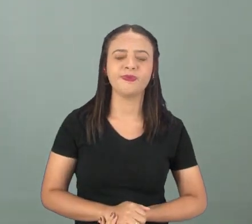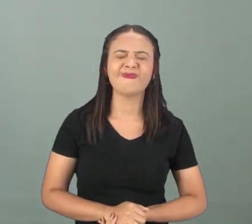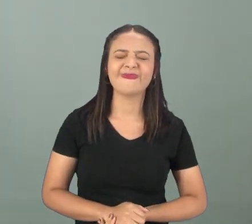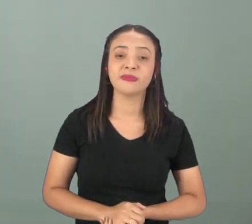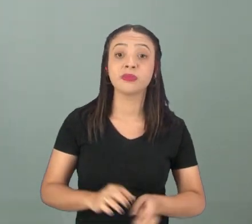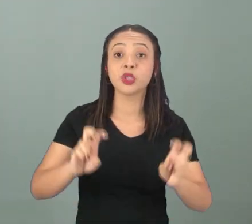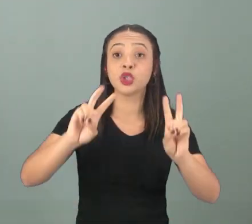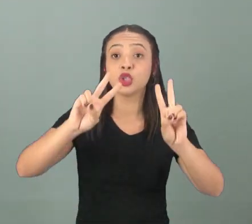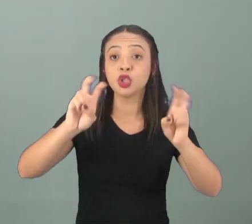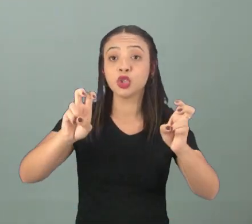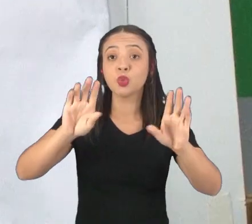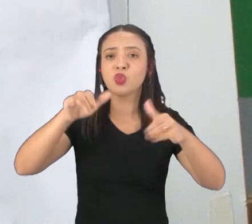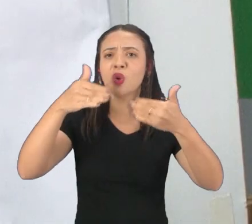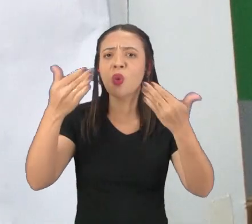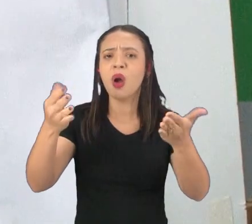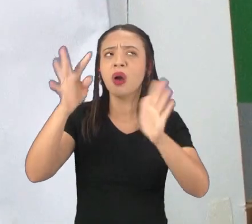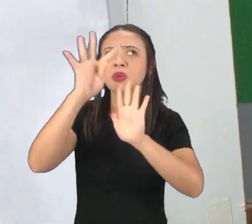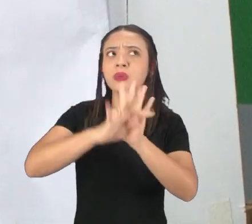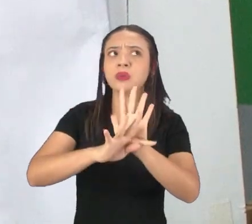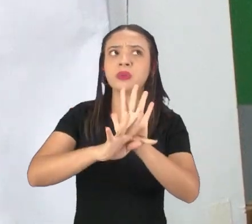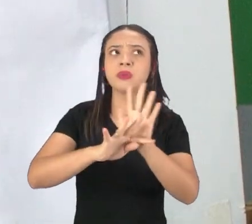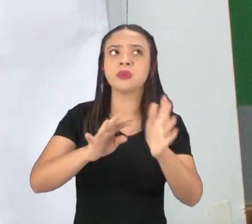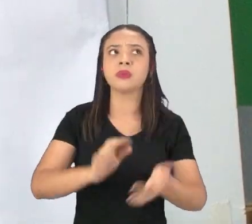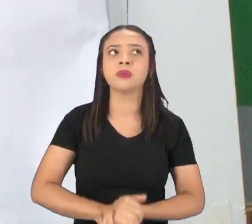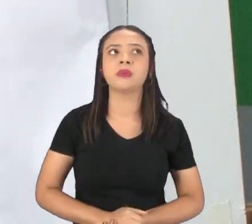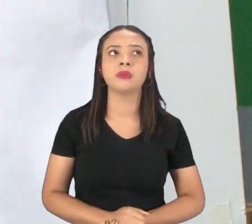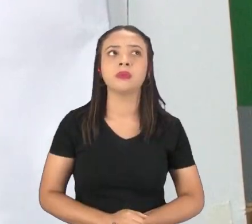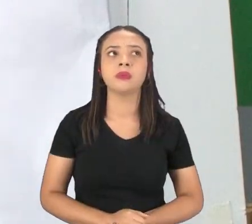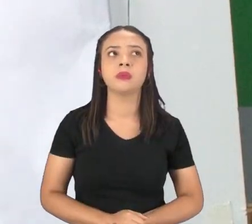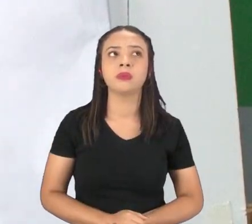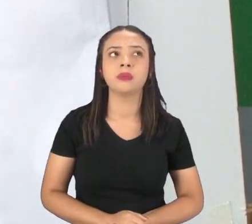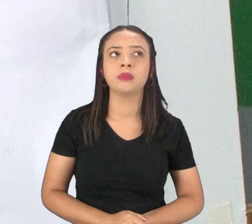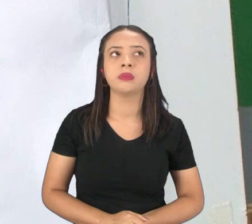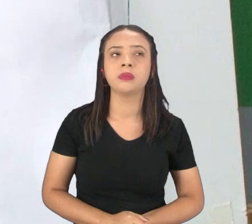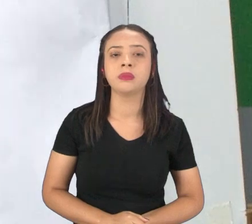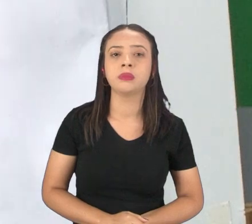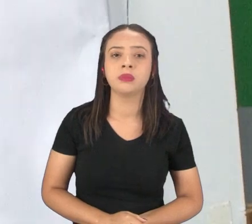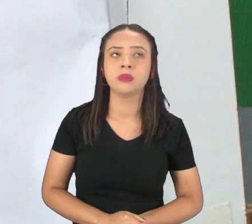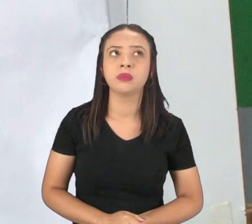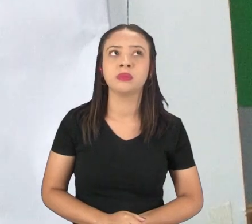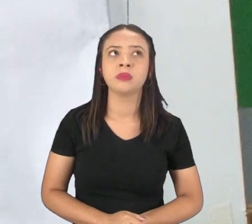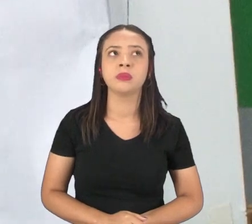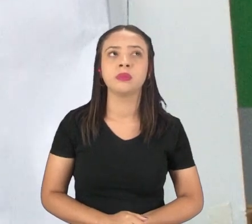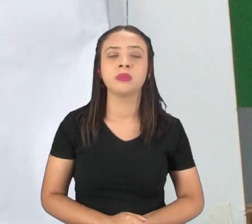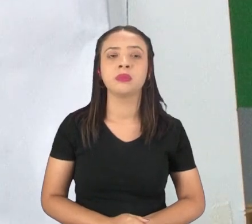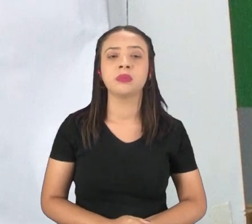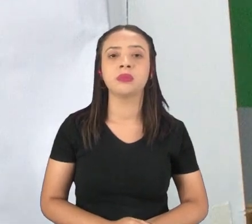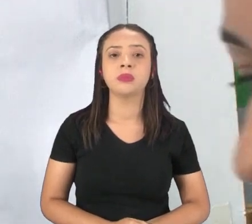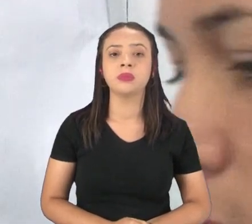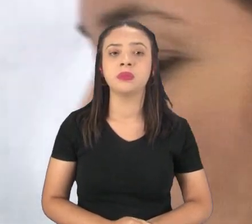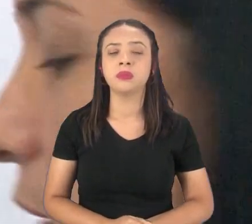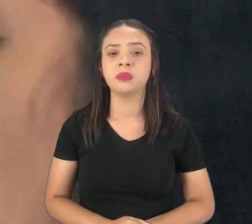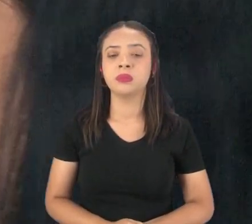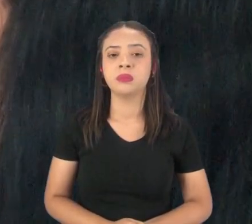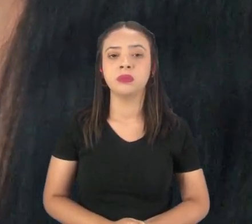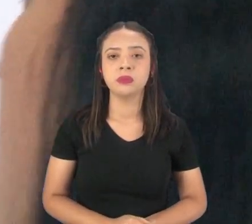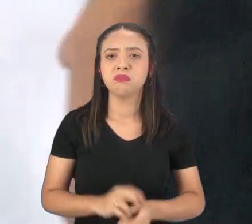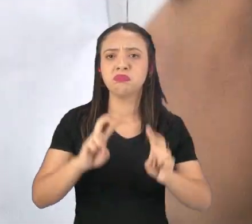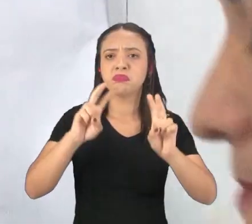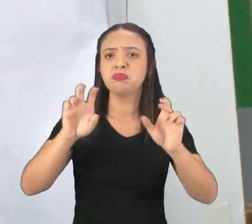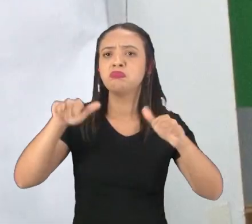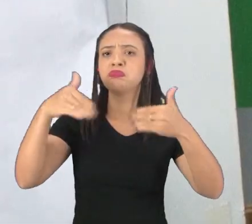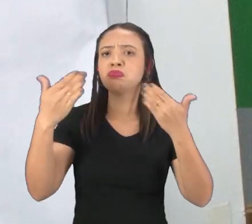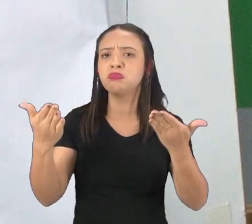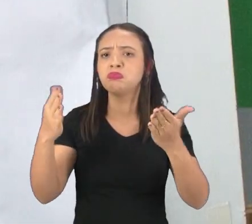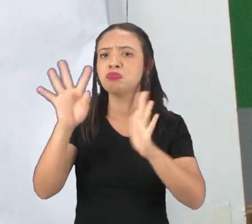o título do texto? Olha só, nossa primeira questão aqui. Qual é o título do texto? Qual é o